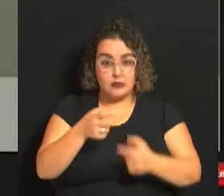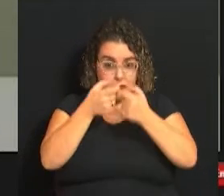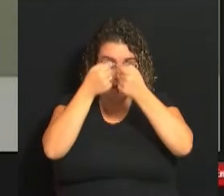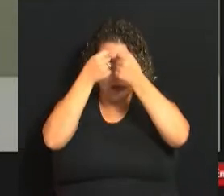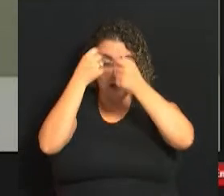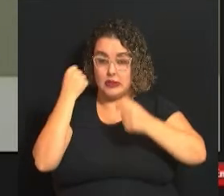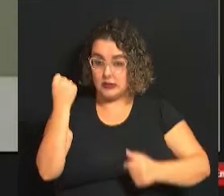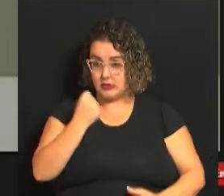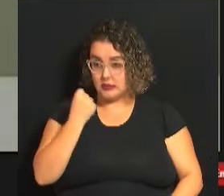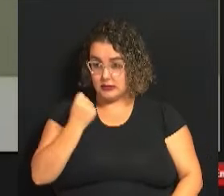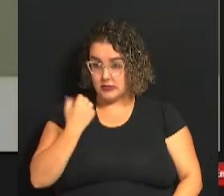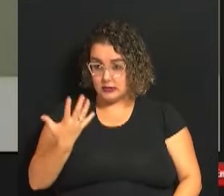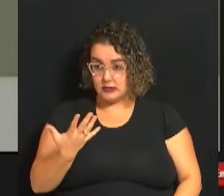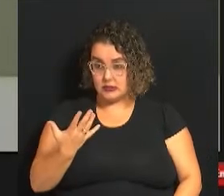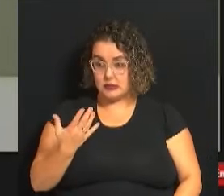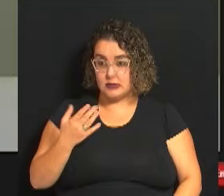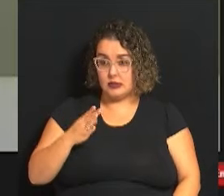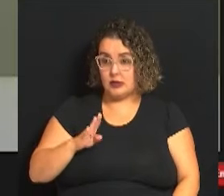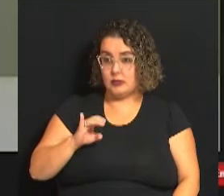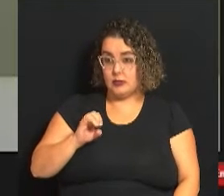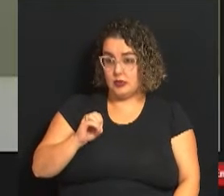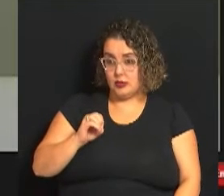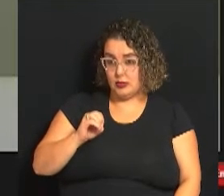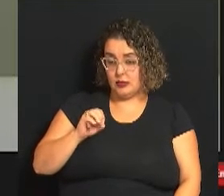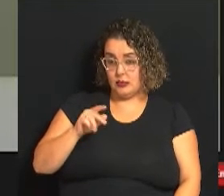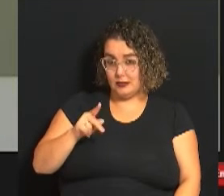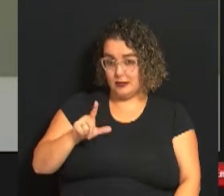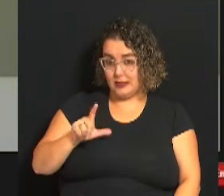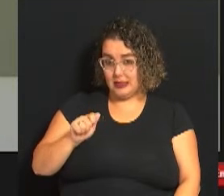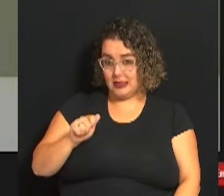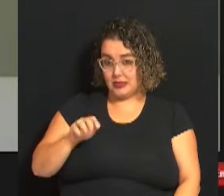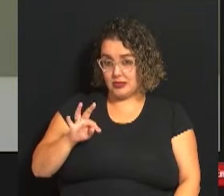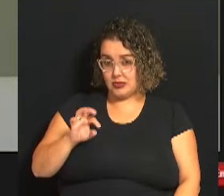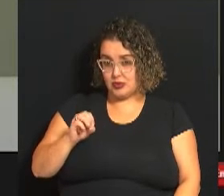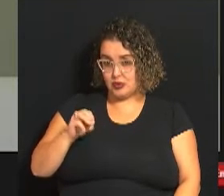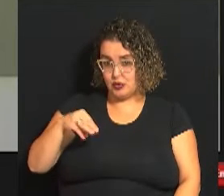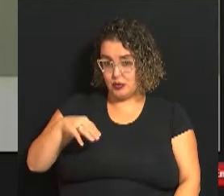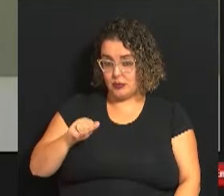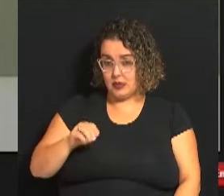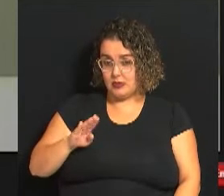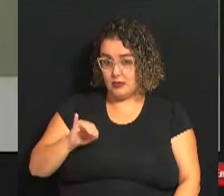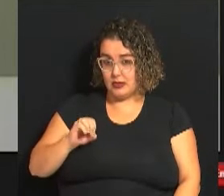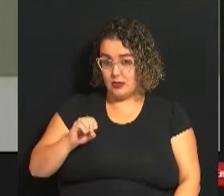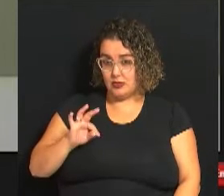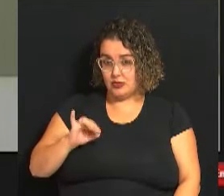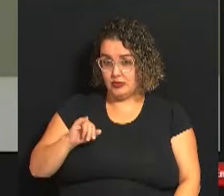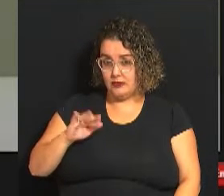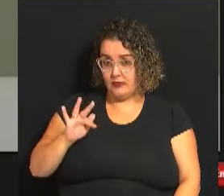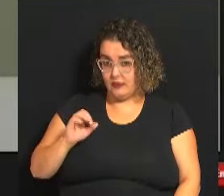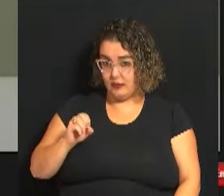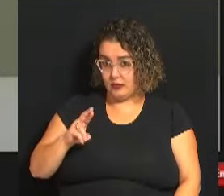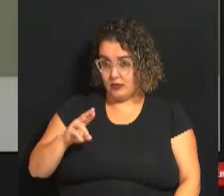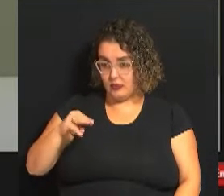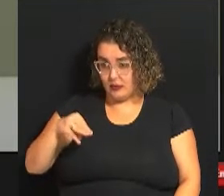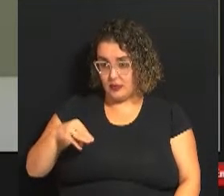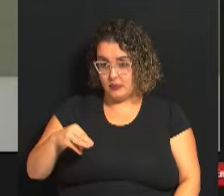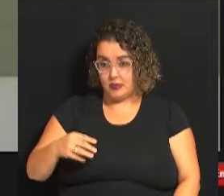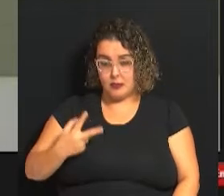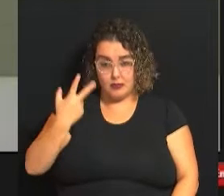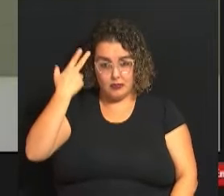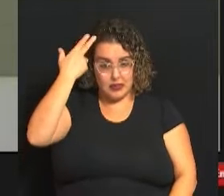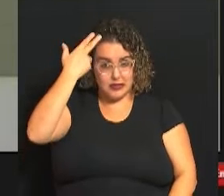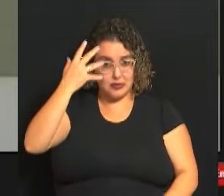chamam-se de glioblastoma multiforme, a cirurgia completa é uma raridade. Doutor, uma